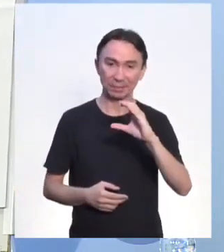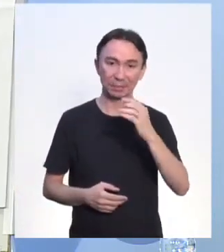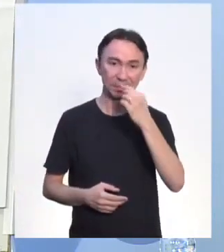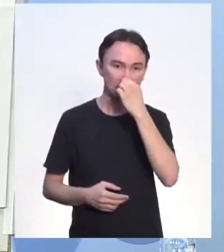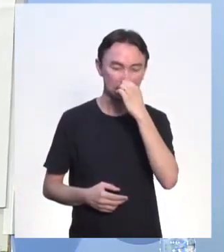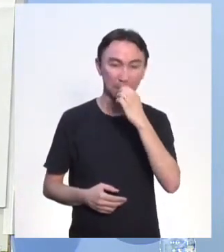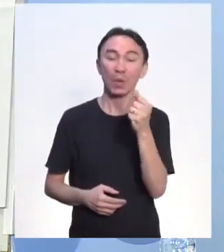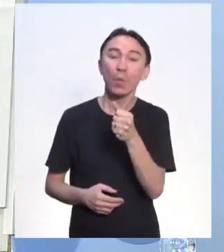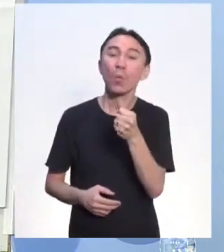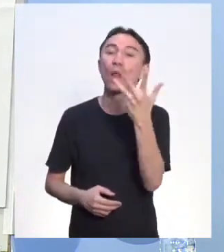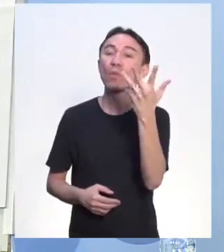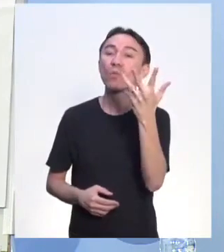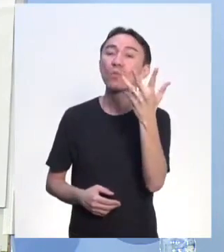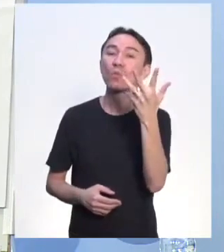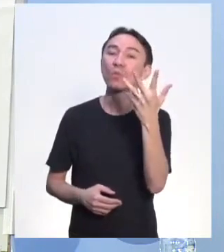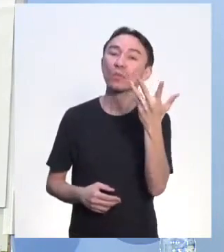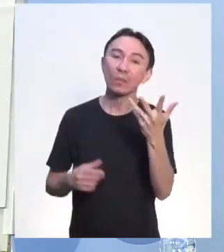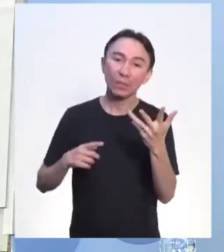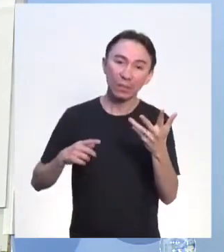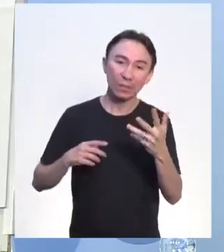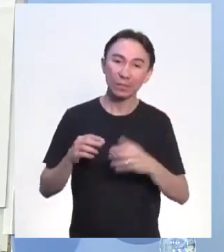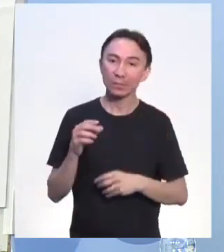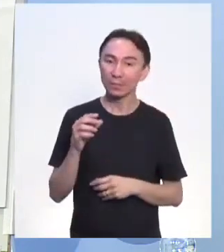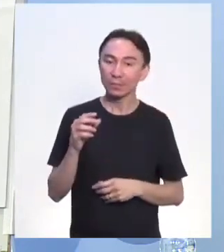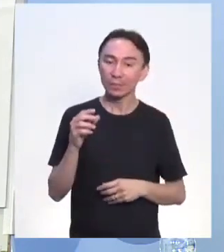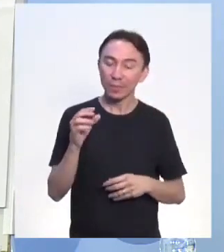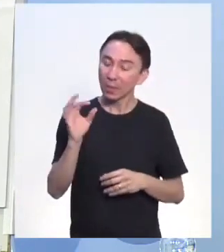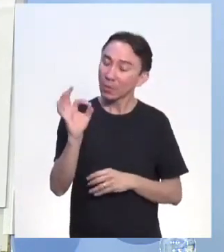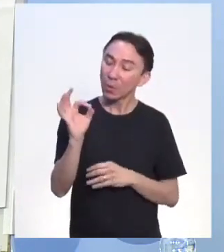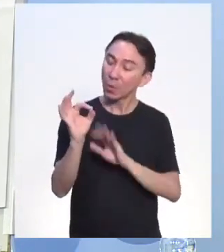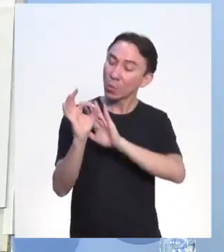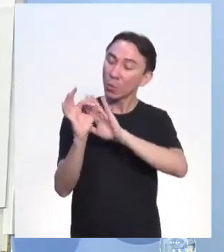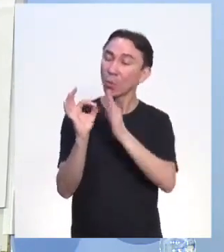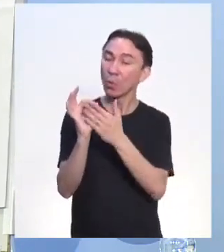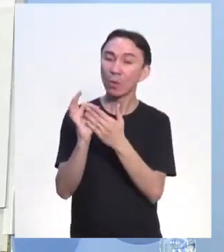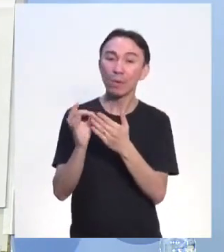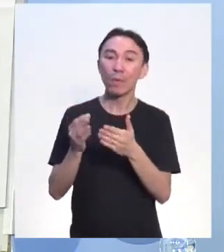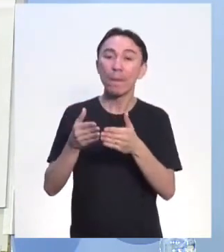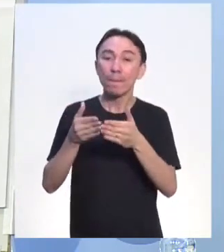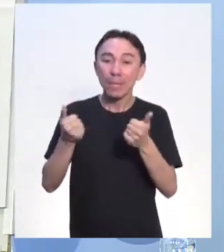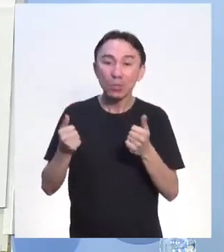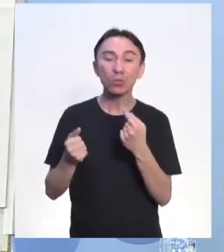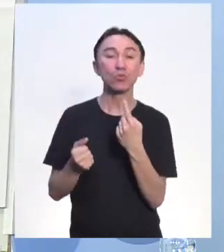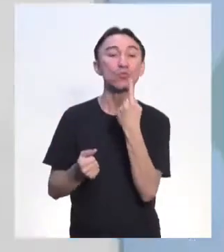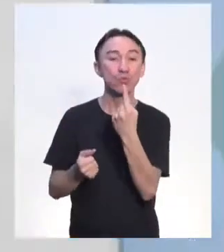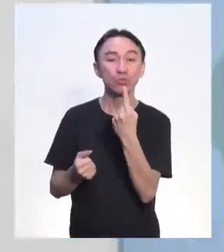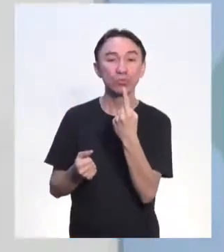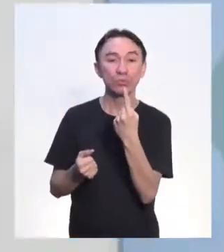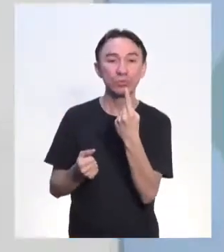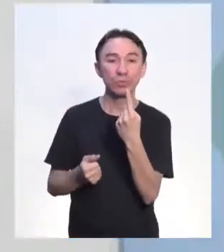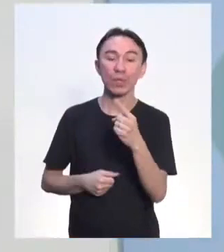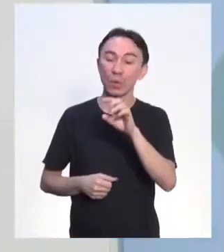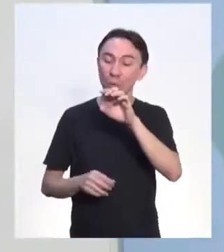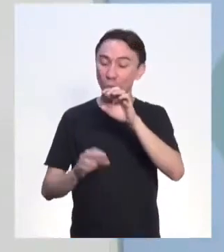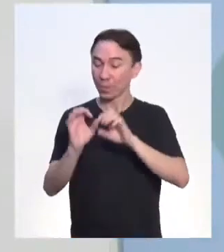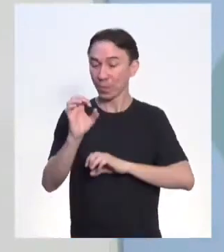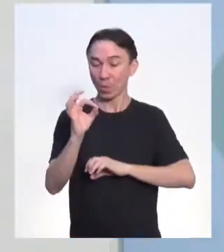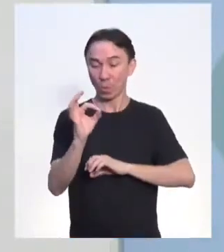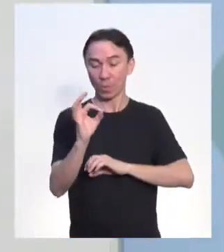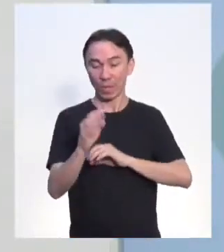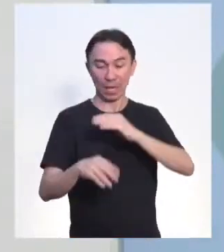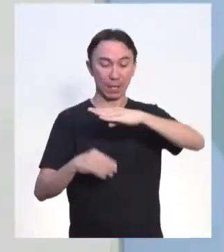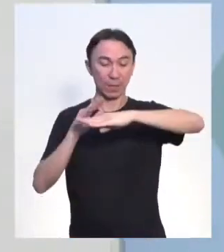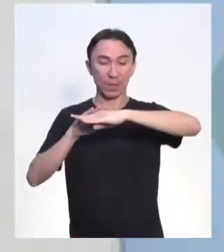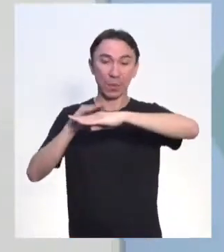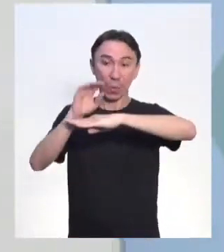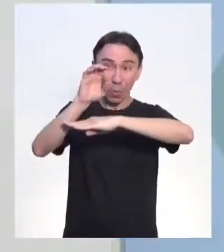aqui? Não é um só. Então, desses dois, eu estou pedindo um só. Então, meu NE vai ser 1. Tudo bem até aqui,